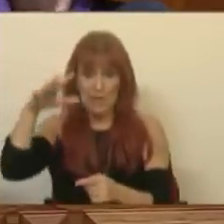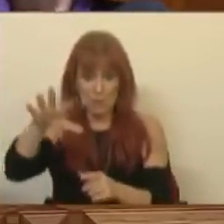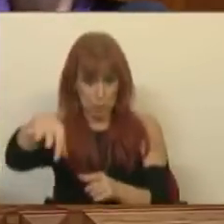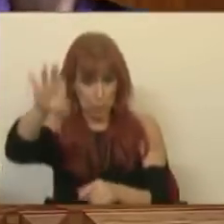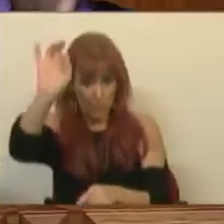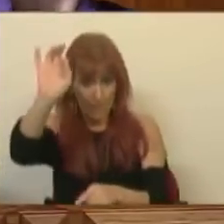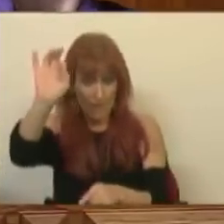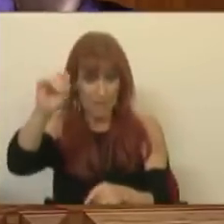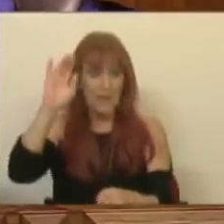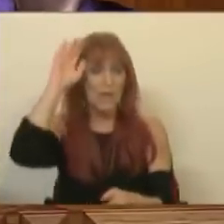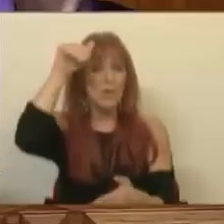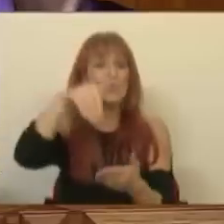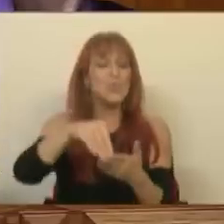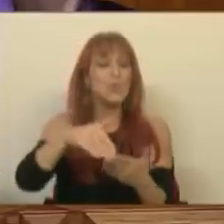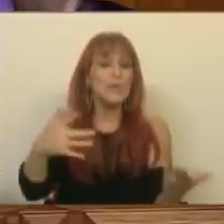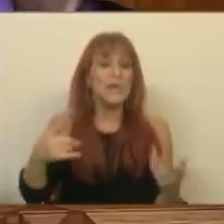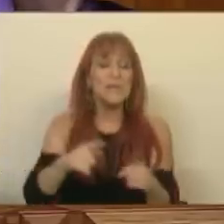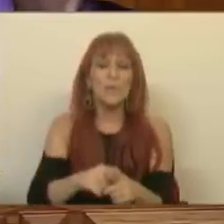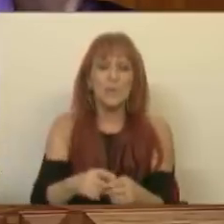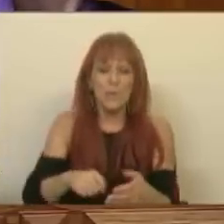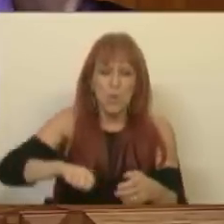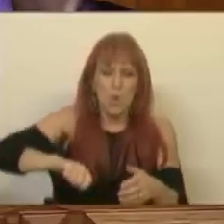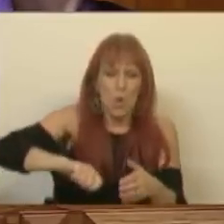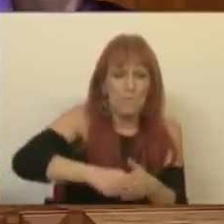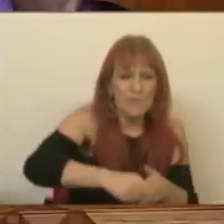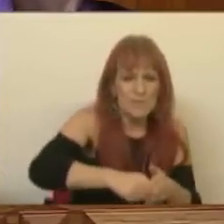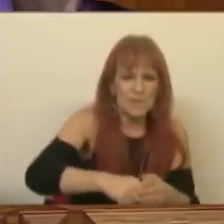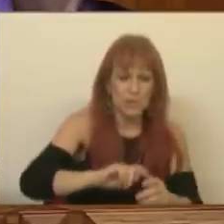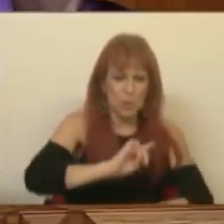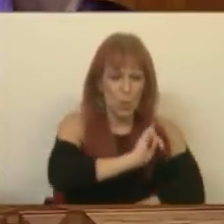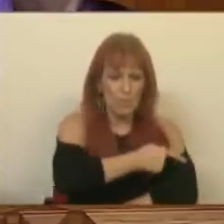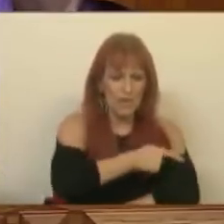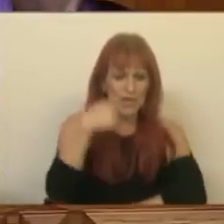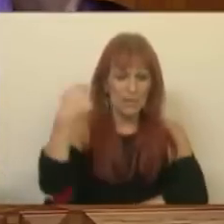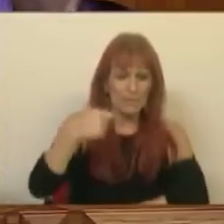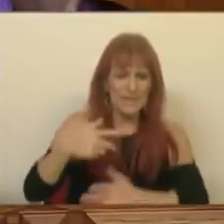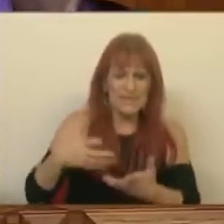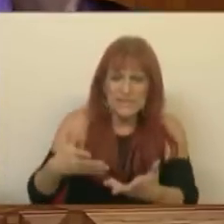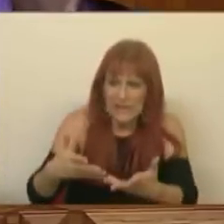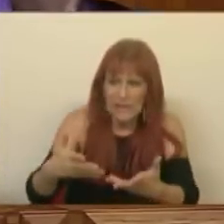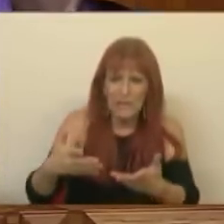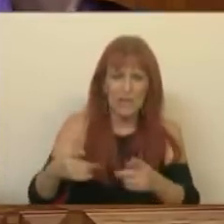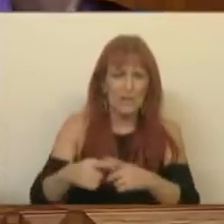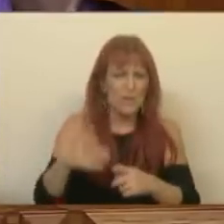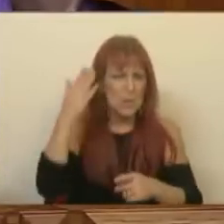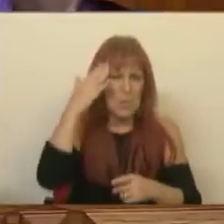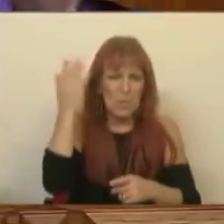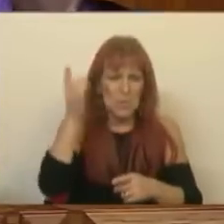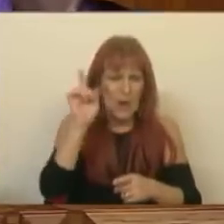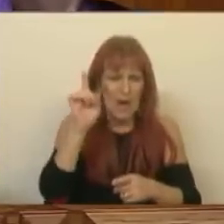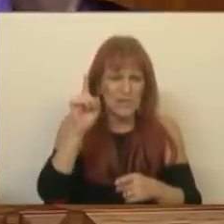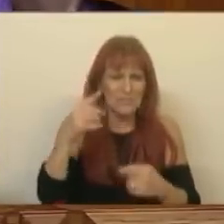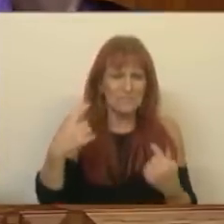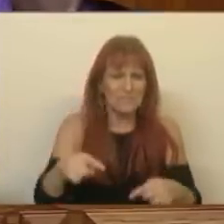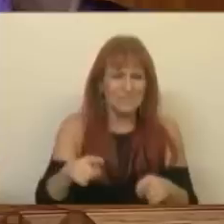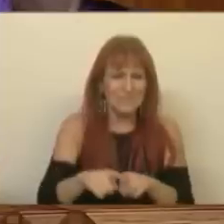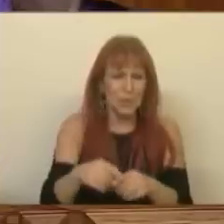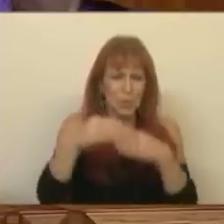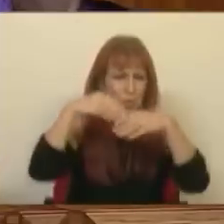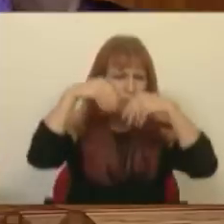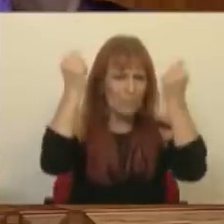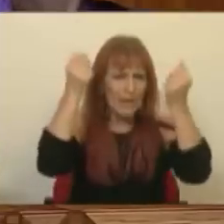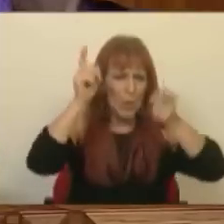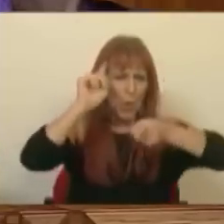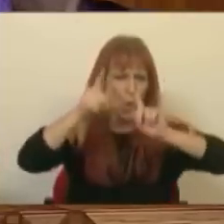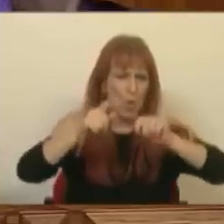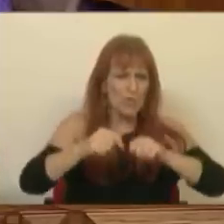no meia resulta verdadeiramente uma compressão das competências presenciais que não creio que esteja no espírito